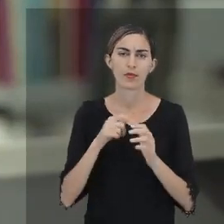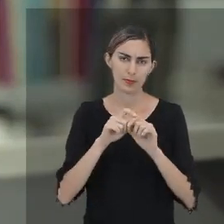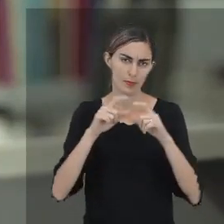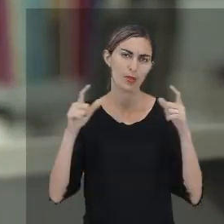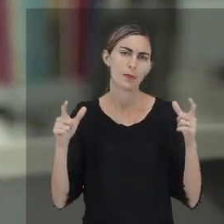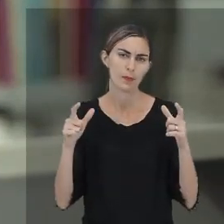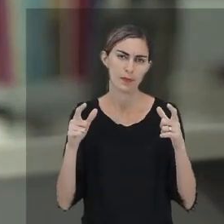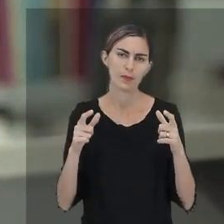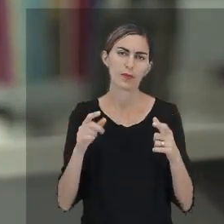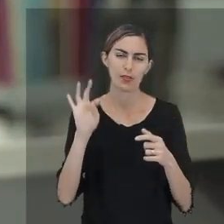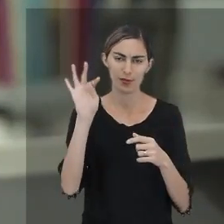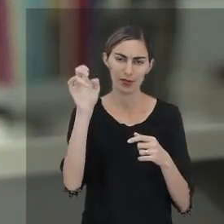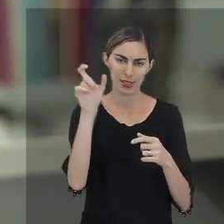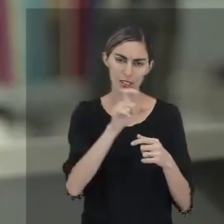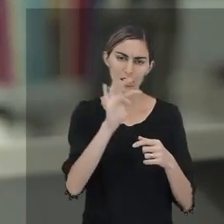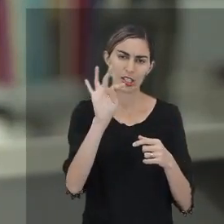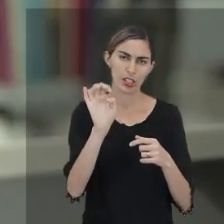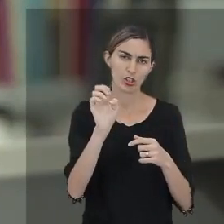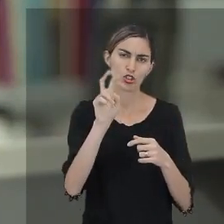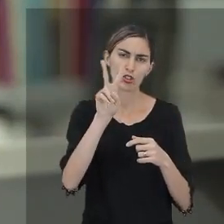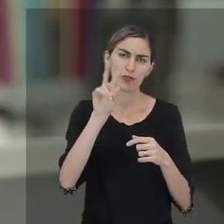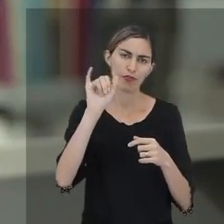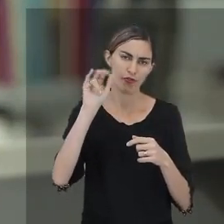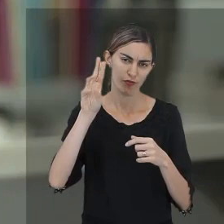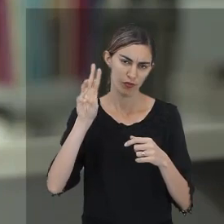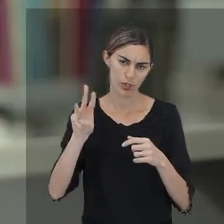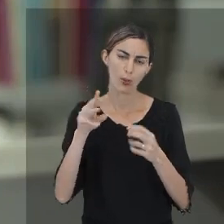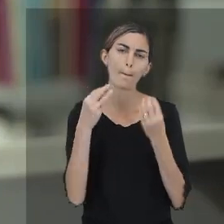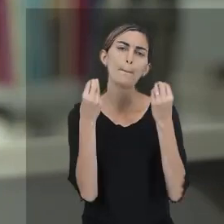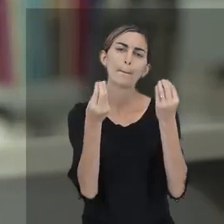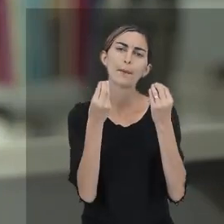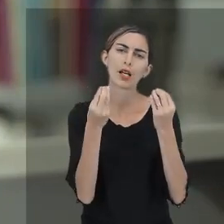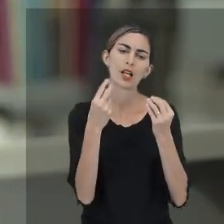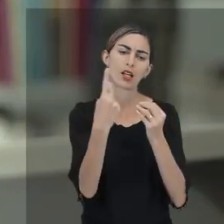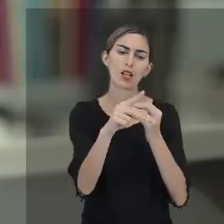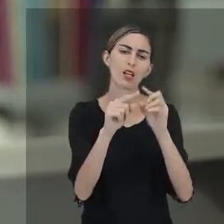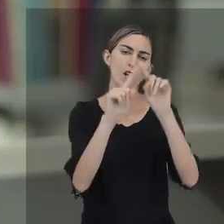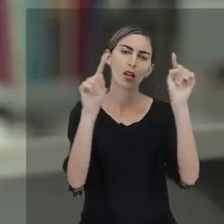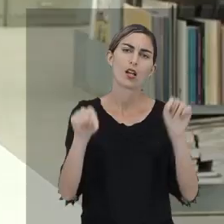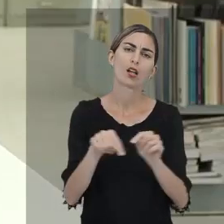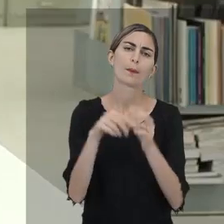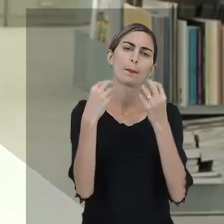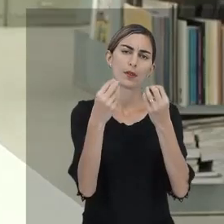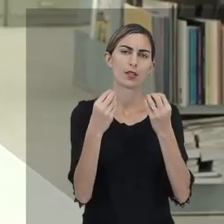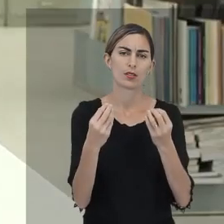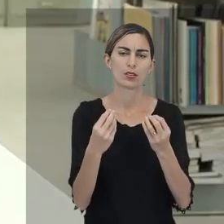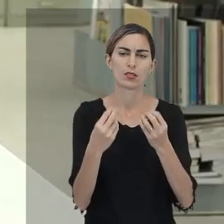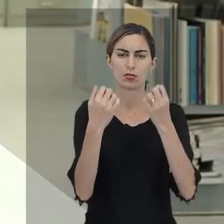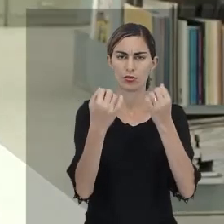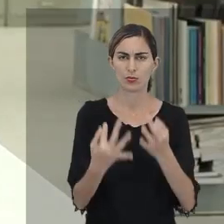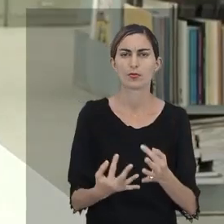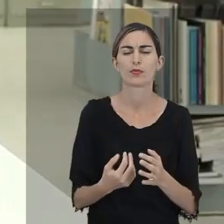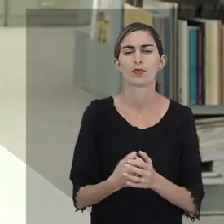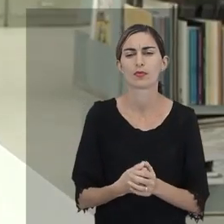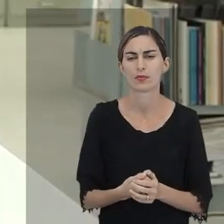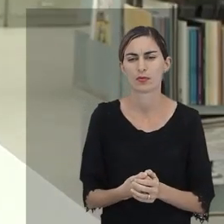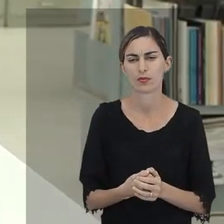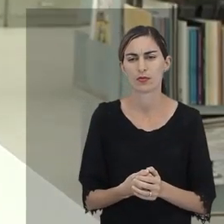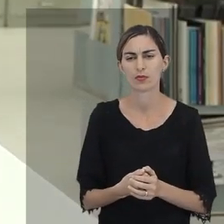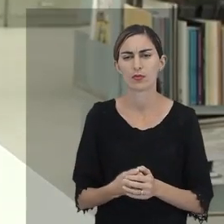na maioria das vezes o itec vem acompanhado de um teste teve que é pra dizer pra que serve aquele campo certo você pode colocar